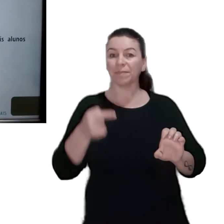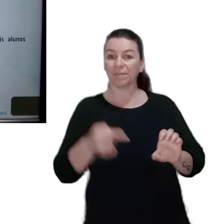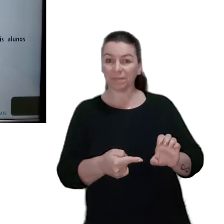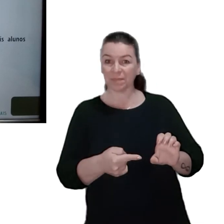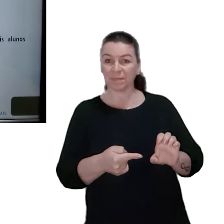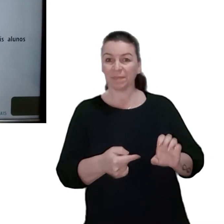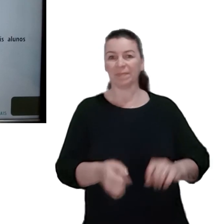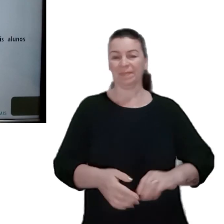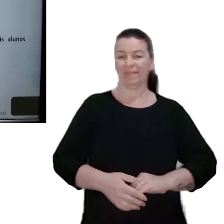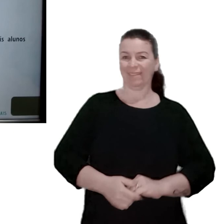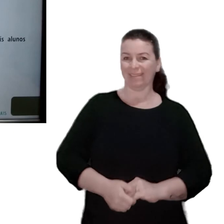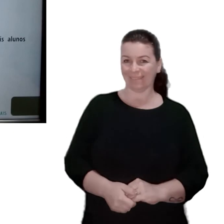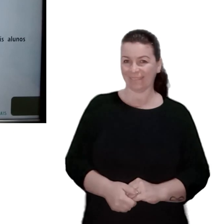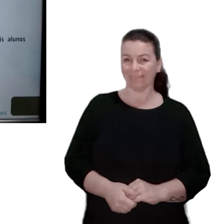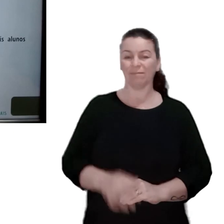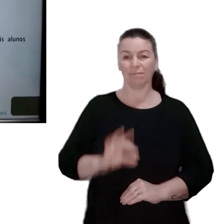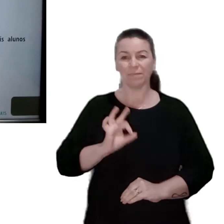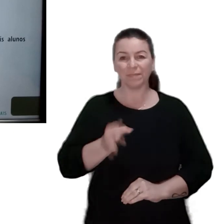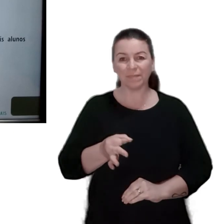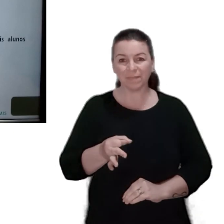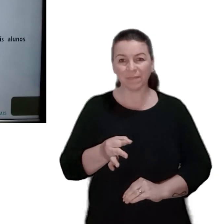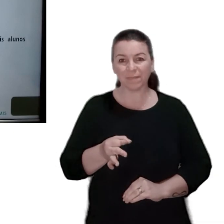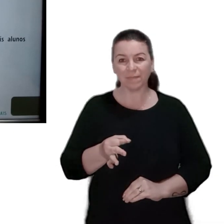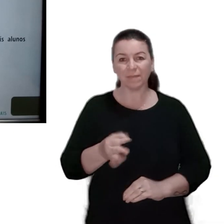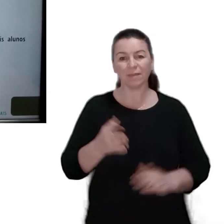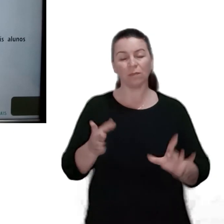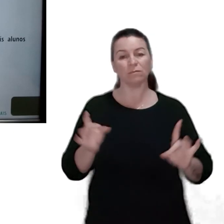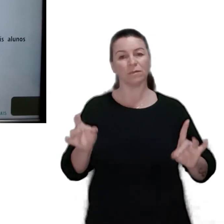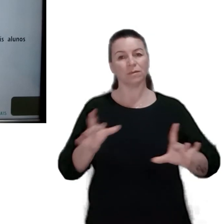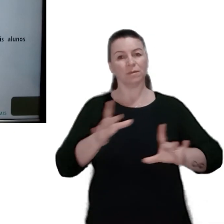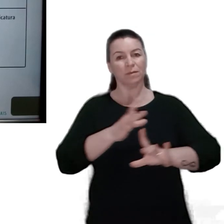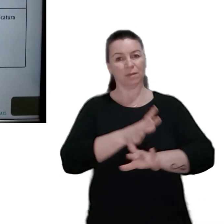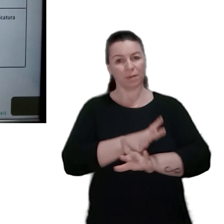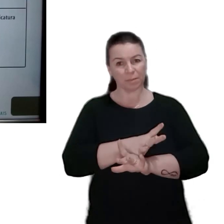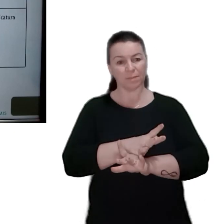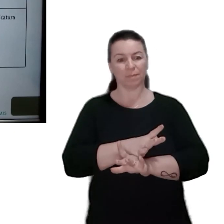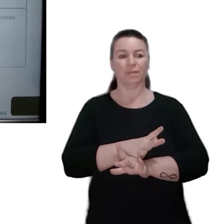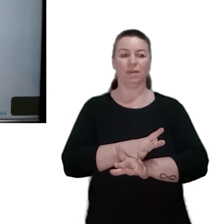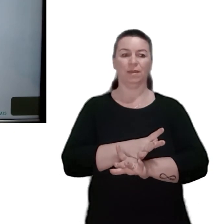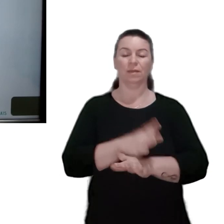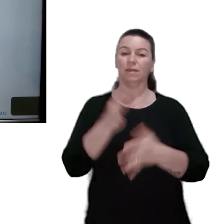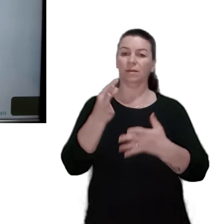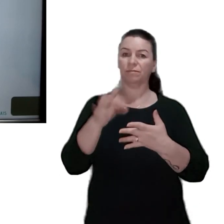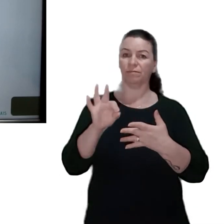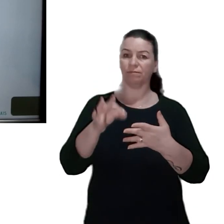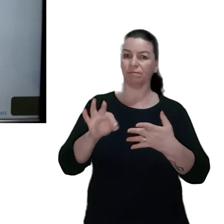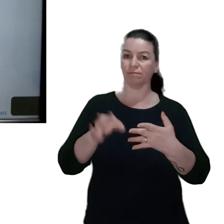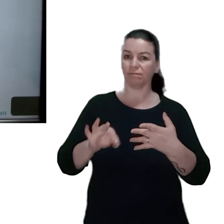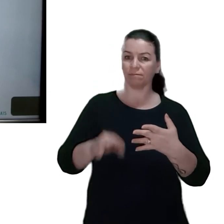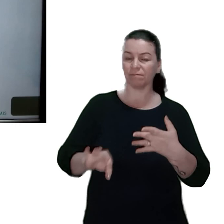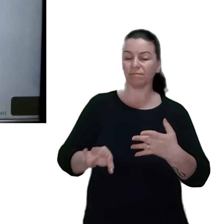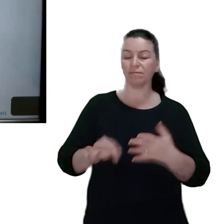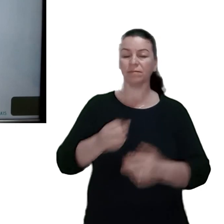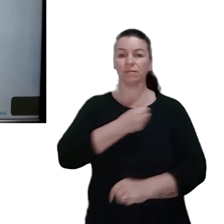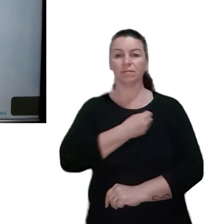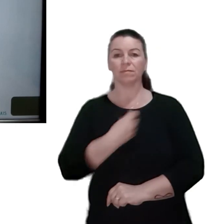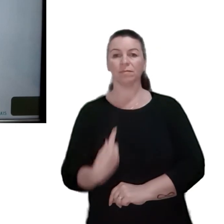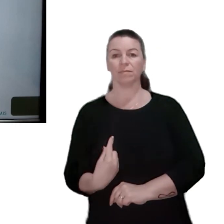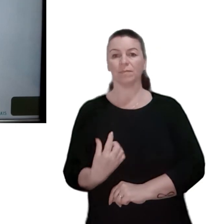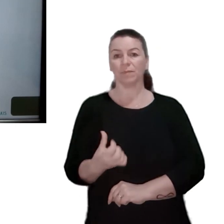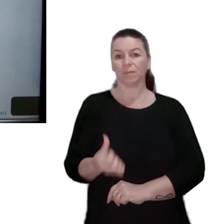E. Perfeito? Com isso a gente finaliza a questão número